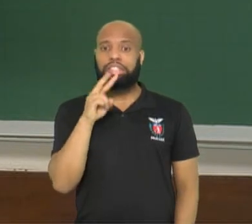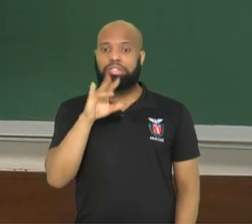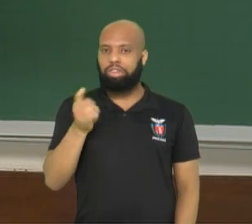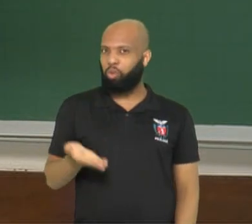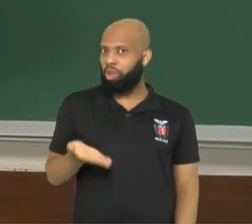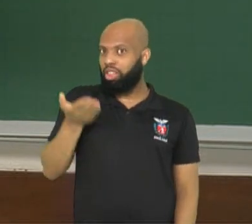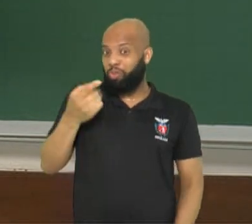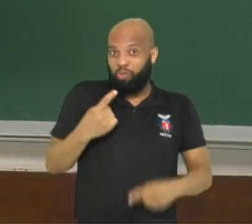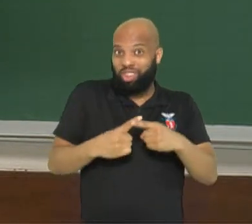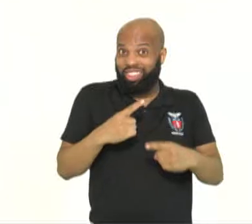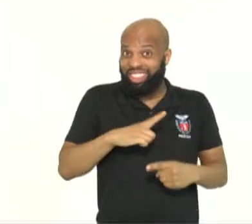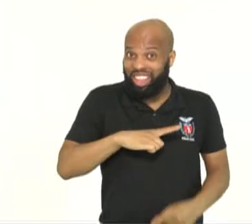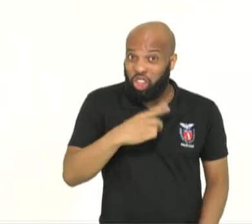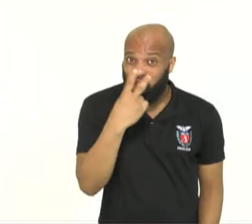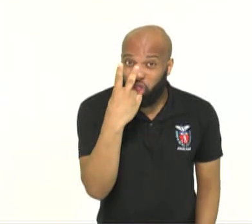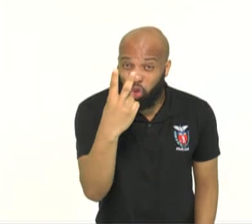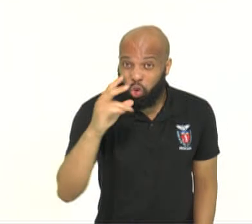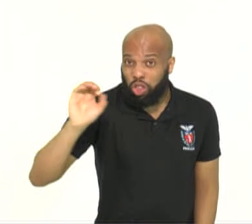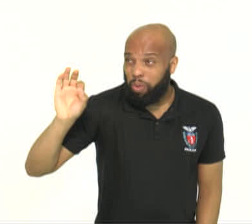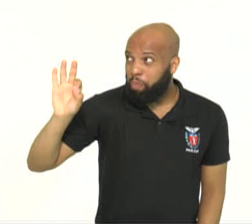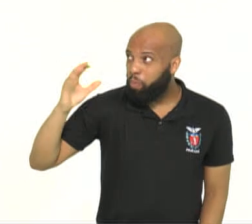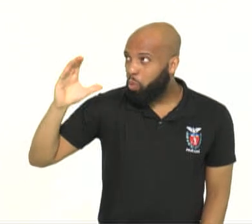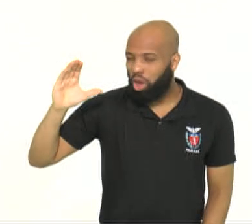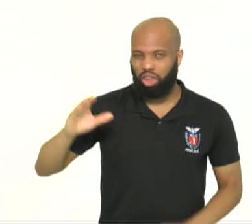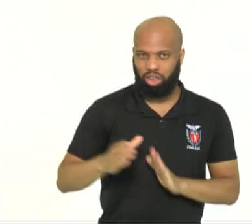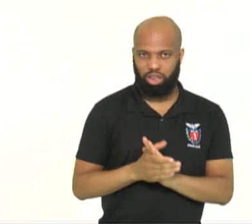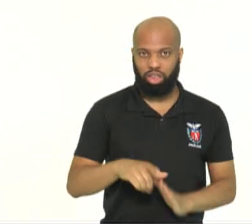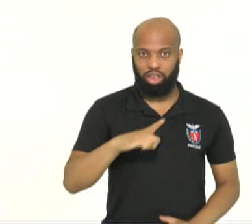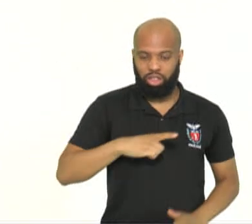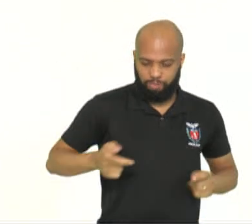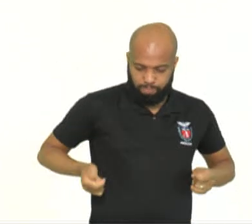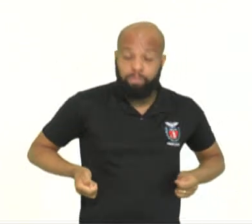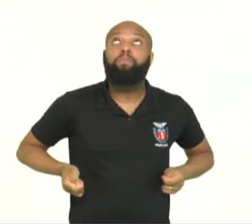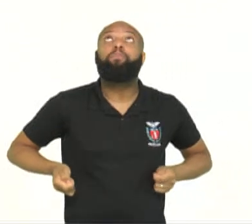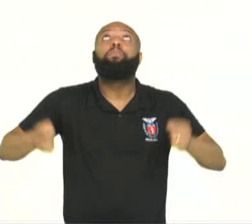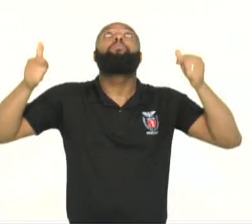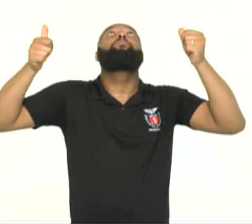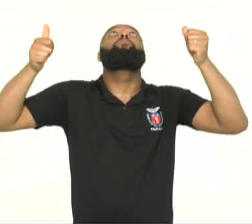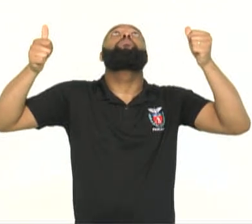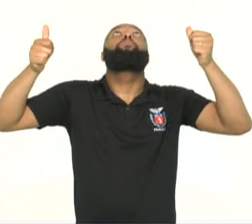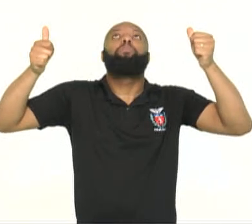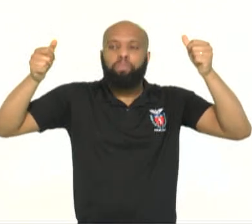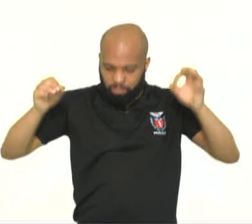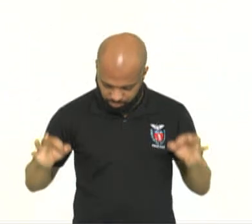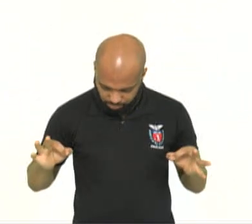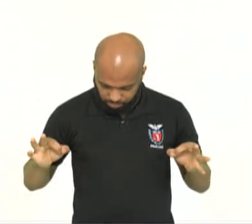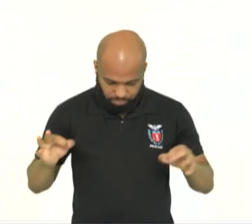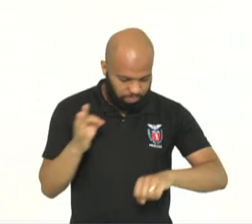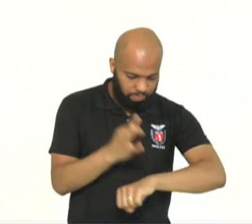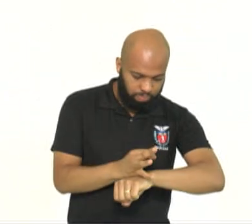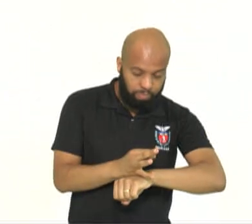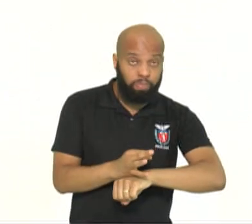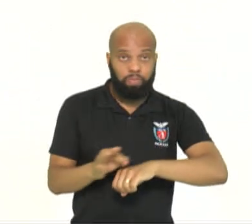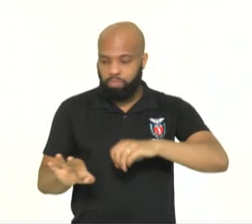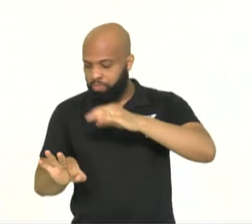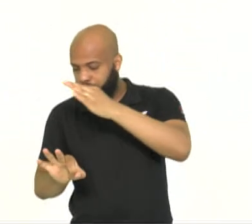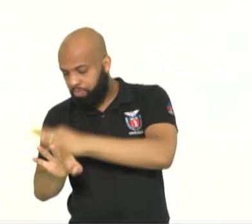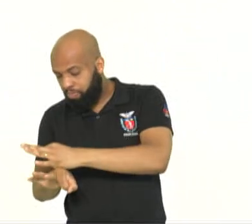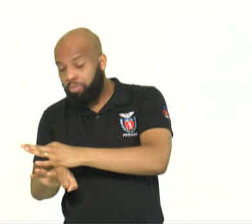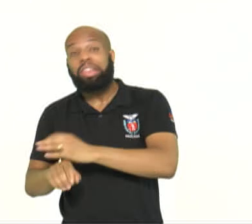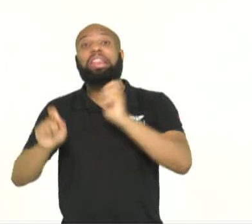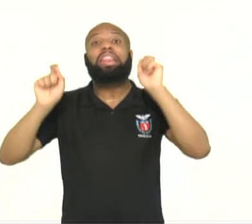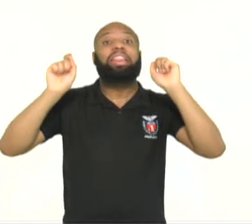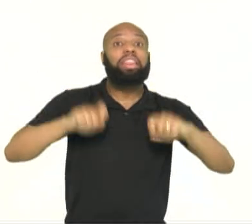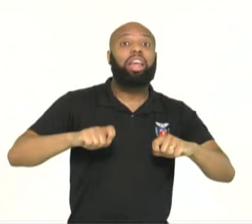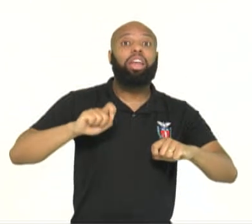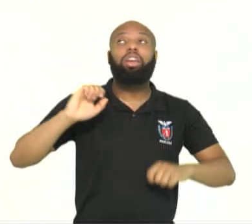Então, vamos lá. Em um único lançamento de duas moedas ao mesmo tempo, quais são os resultados